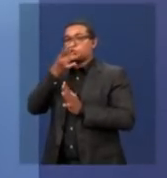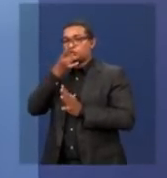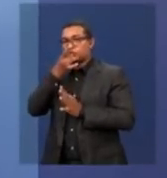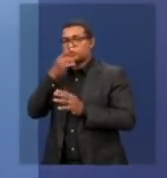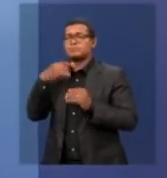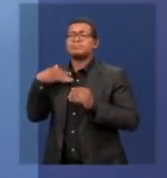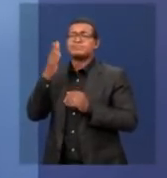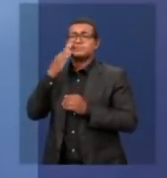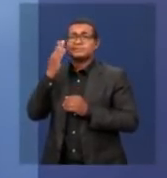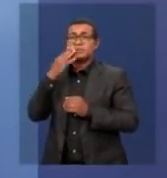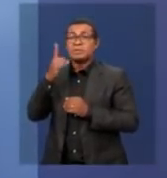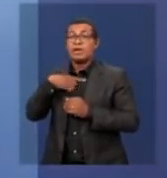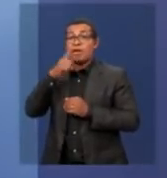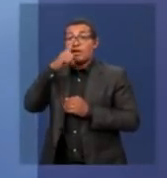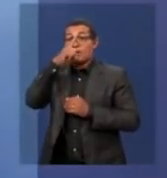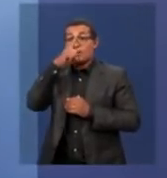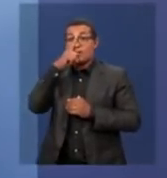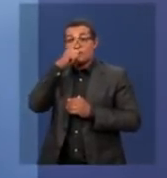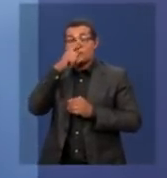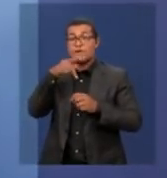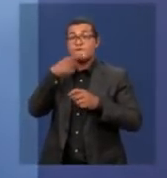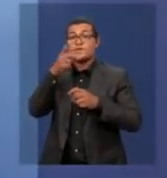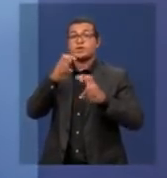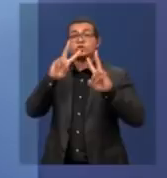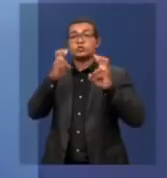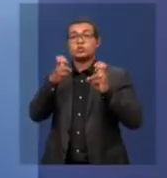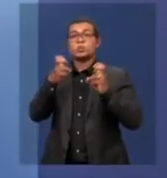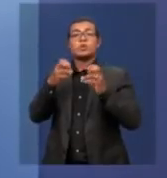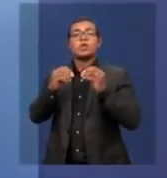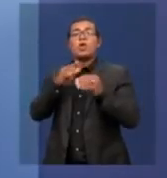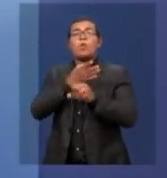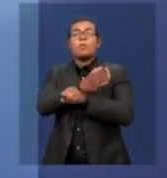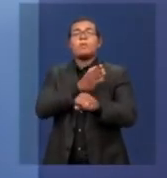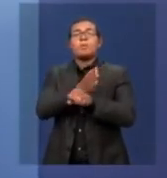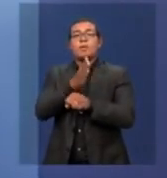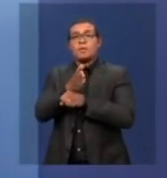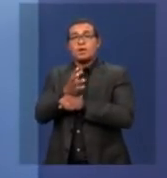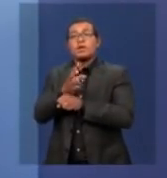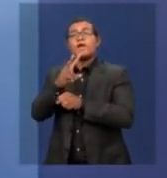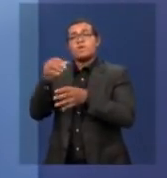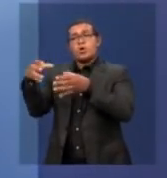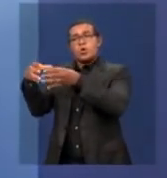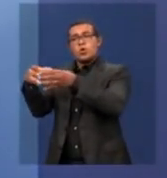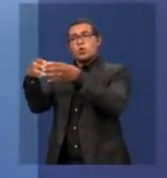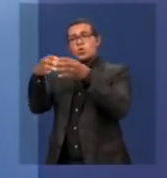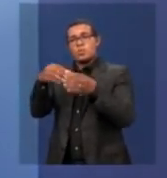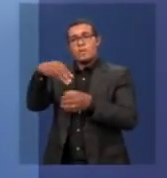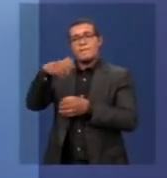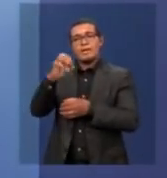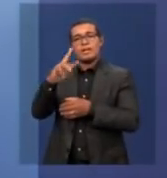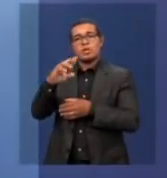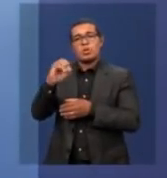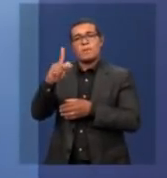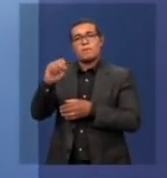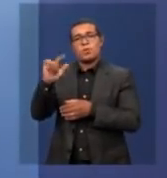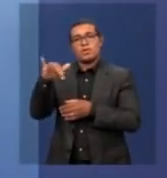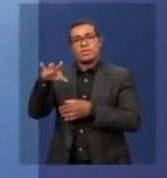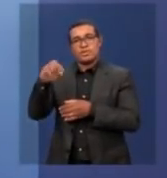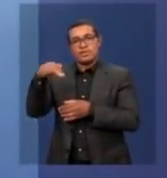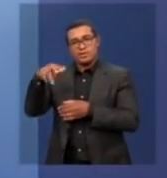para falar em mobilidade nós vamos sentar com a região metropolitana além de planejar adequadamente mas em primeiro lugar